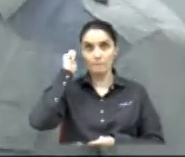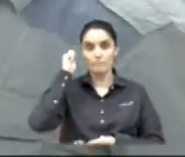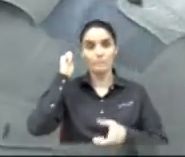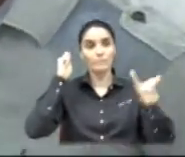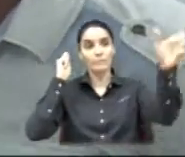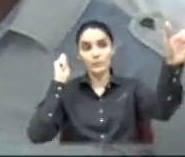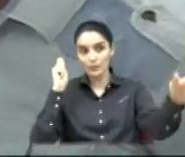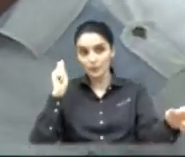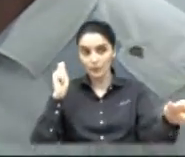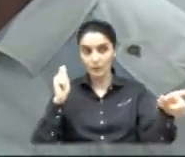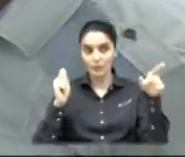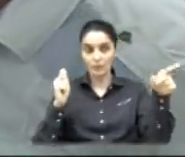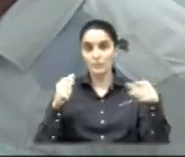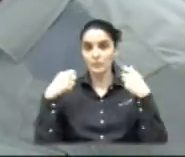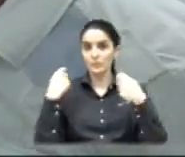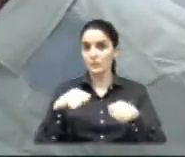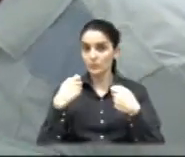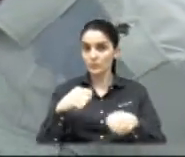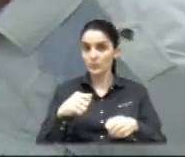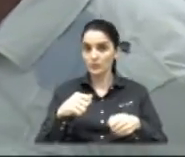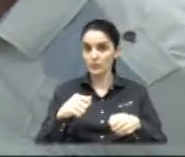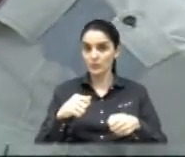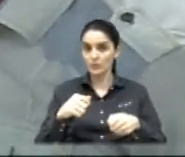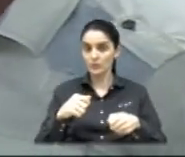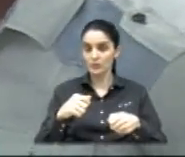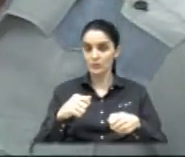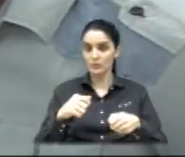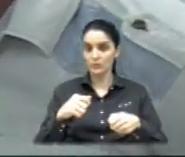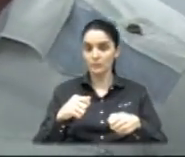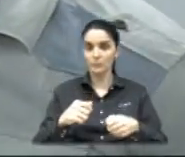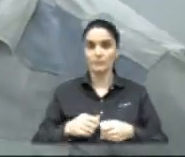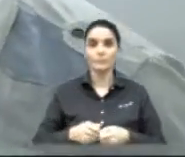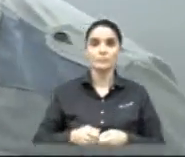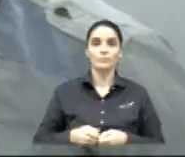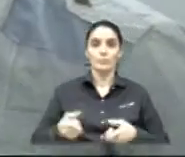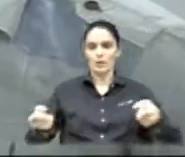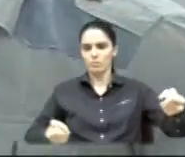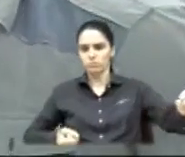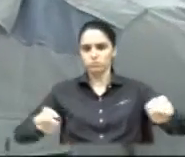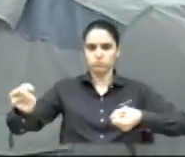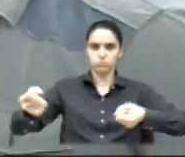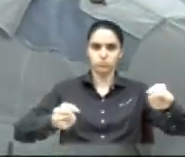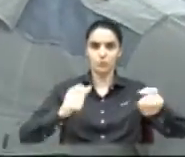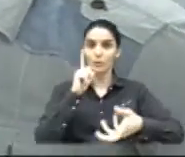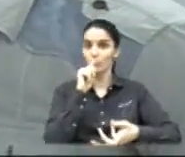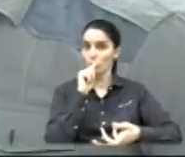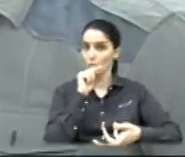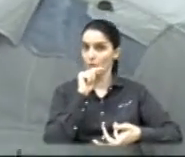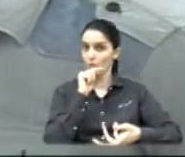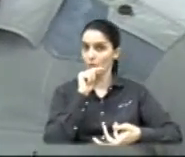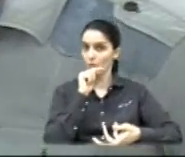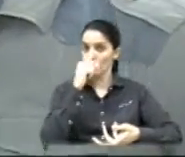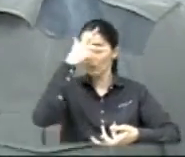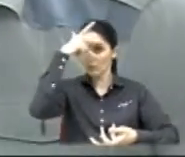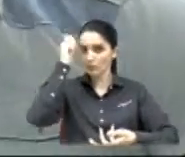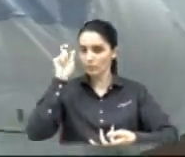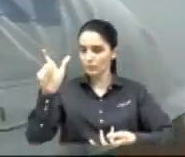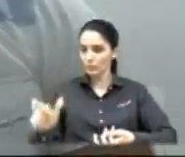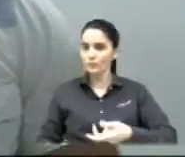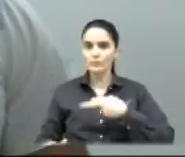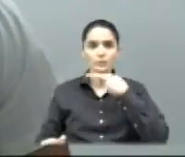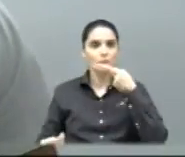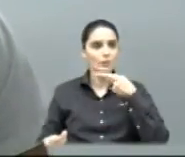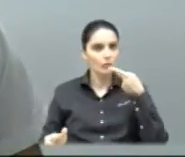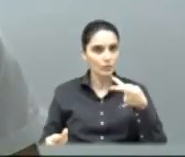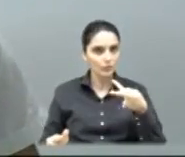ele, precisamos mandar caminhões-pipa com água potável para aquelas famílias. E ele me disse o seguinte, textualmente